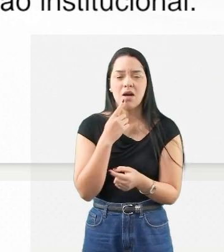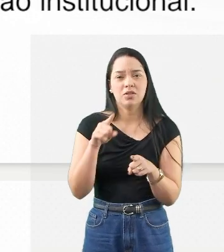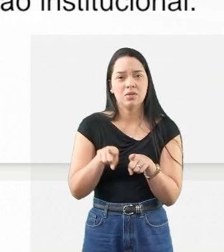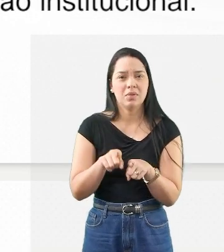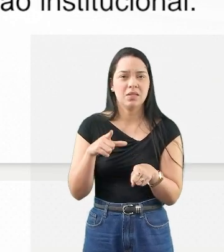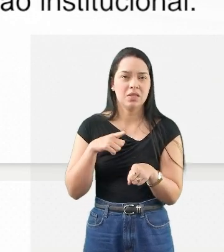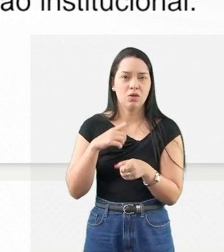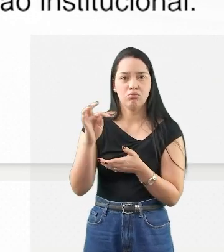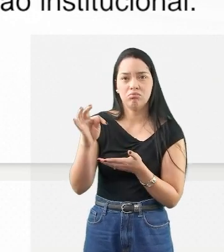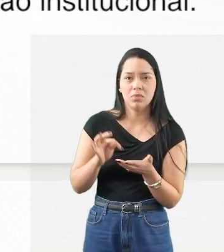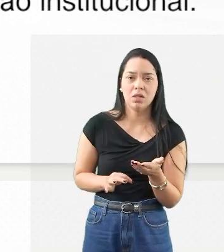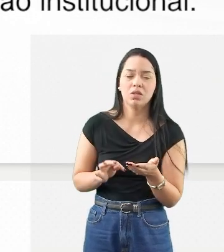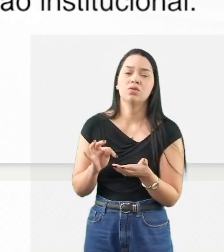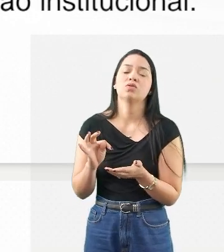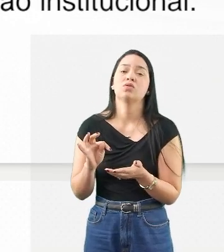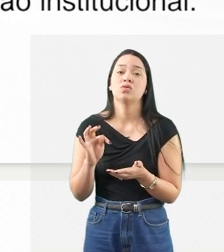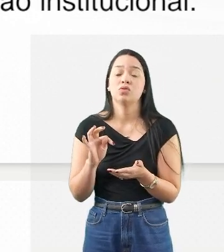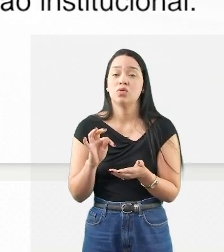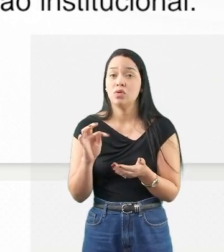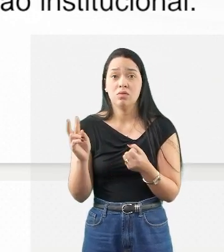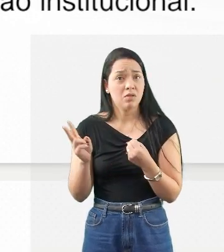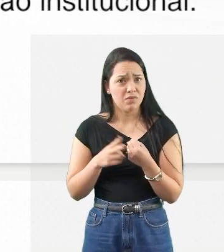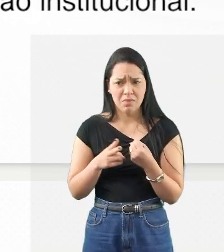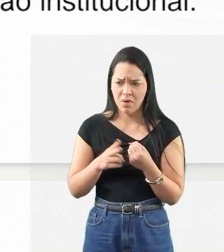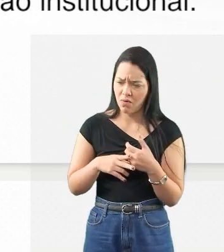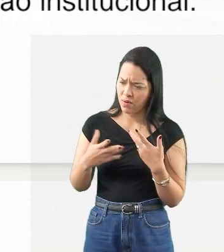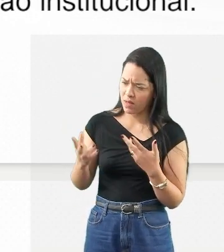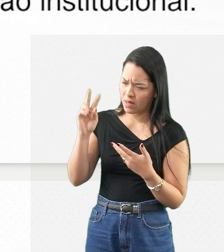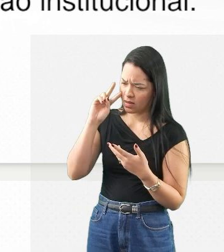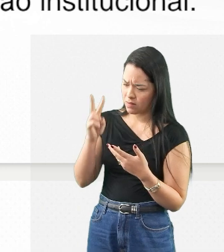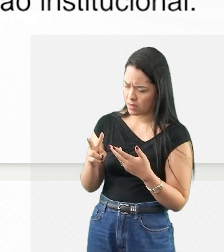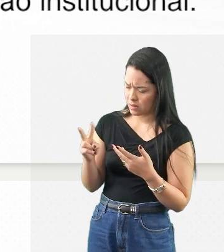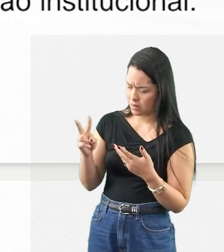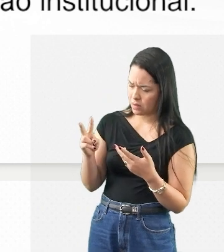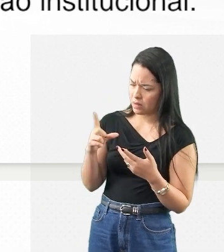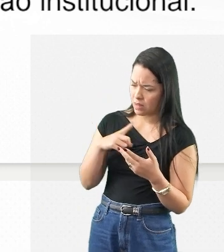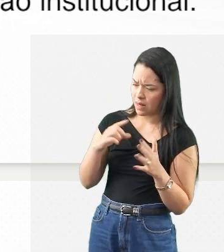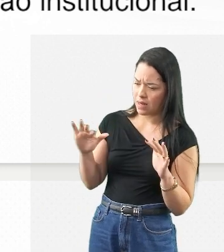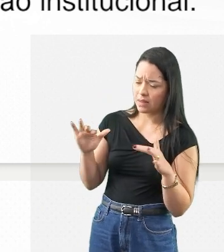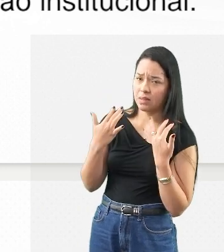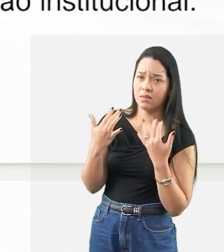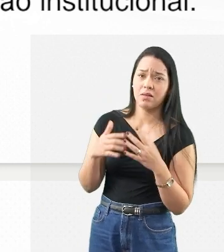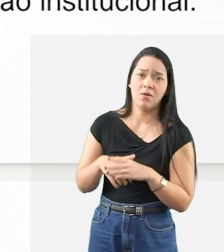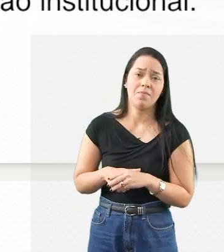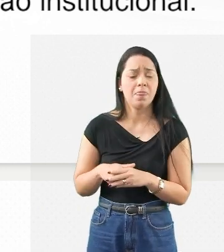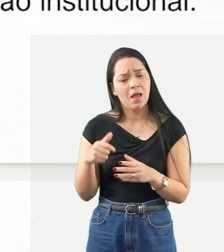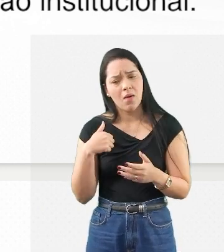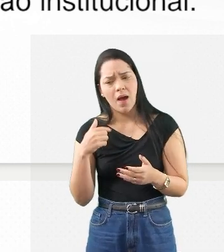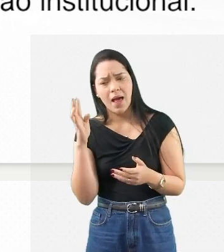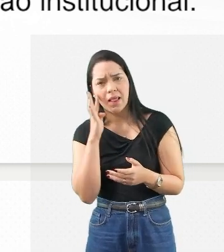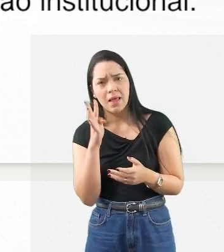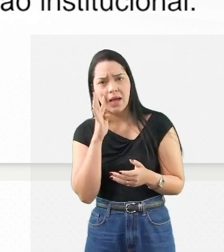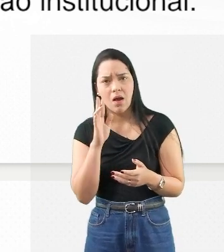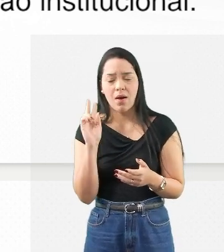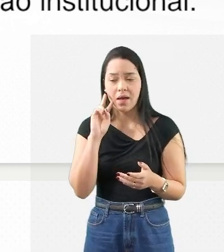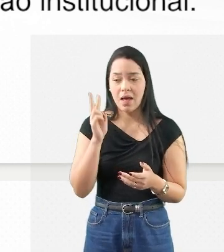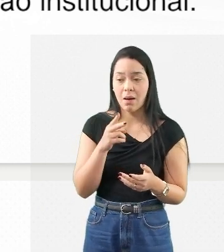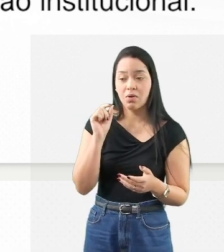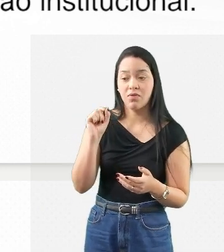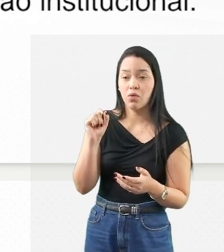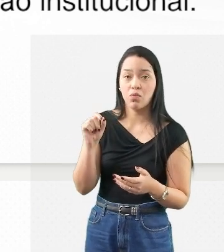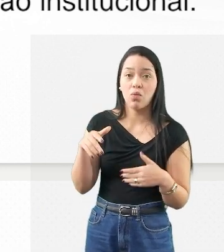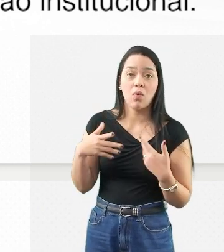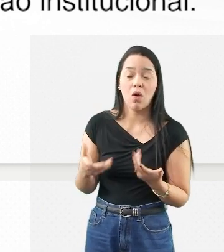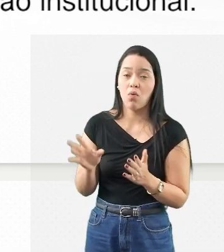texto verbal ou um texto não verbal, e às vezes de cara aquilo dali chama atenção. E aí eu, legal, aí abro e vou ver qual